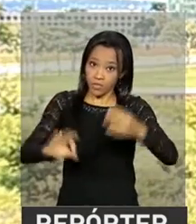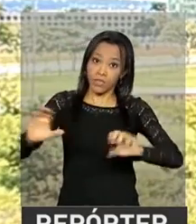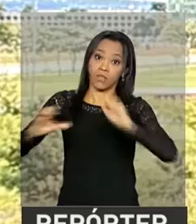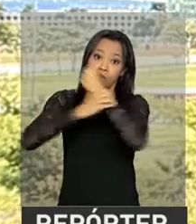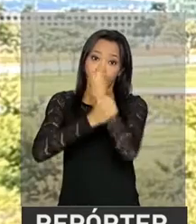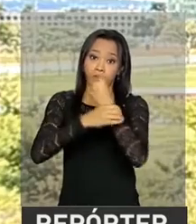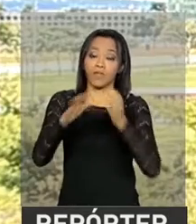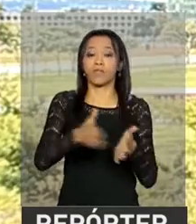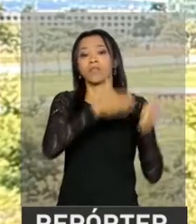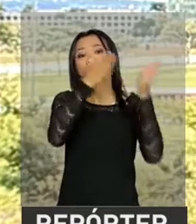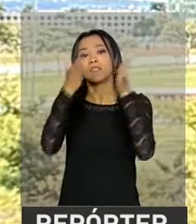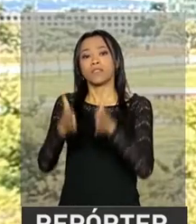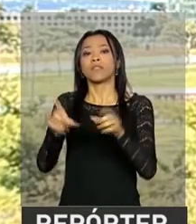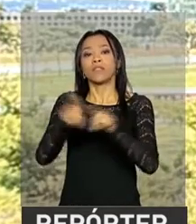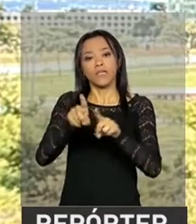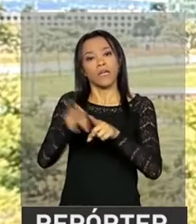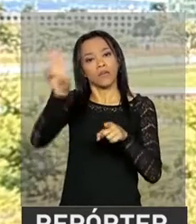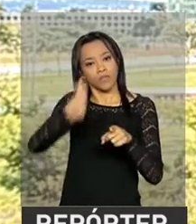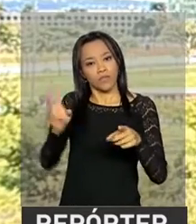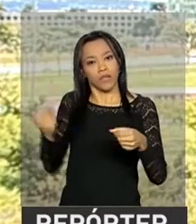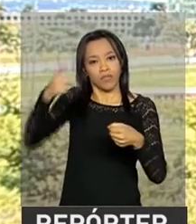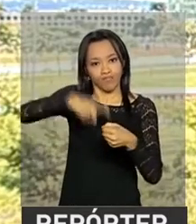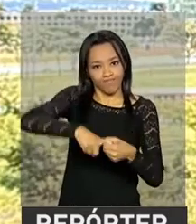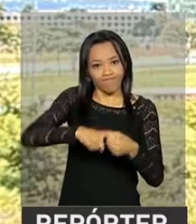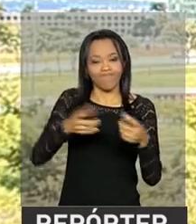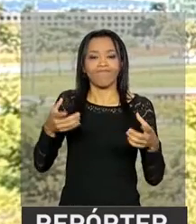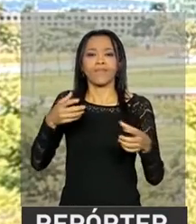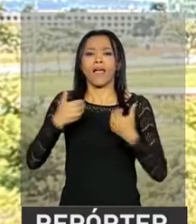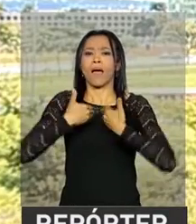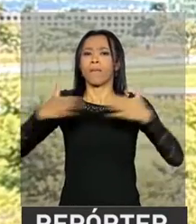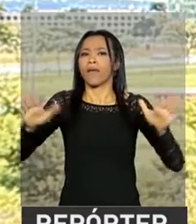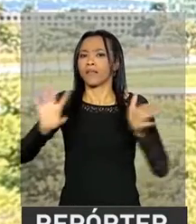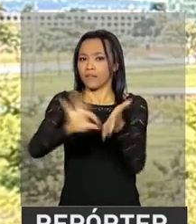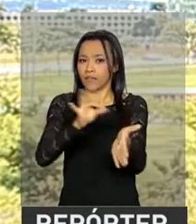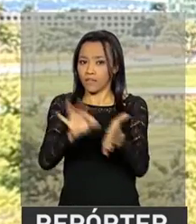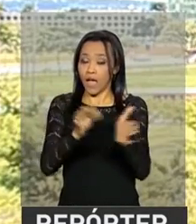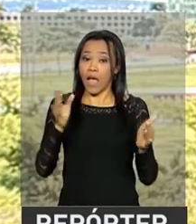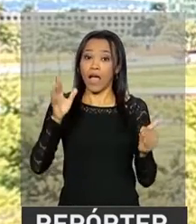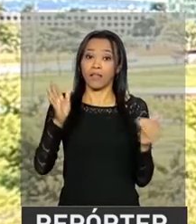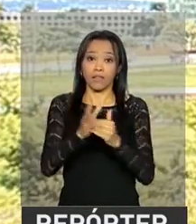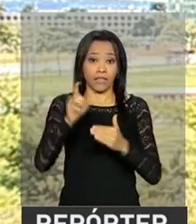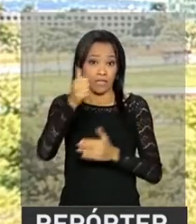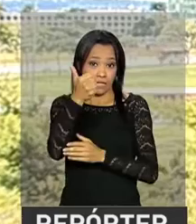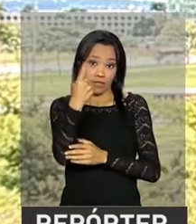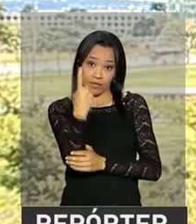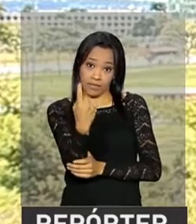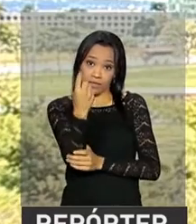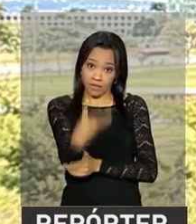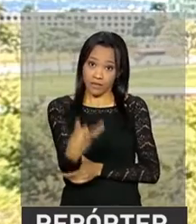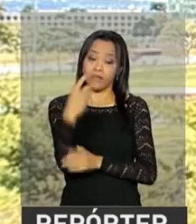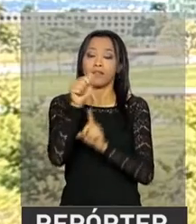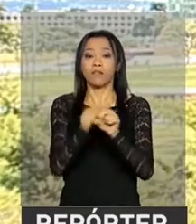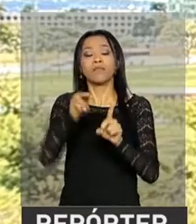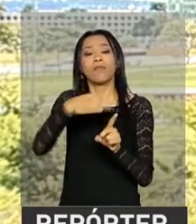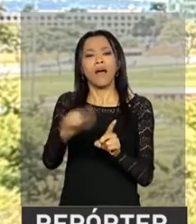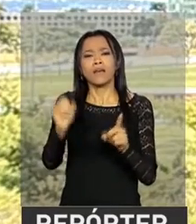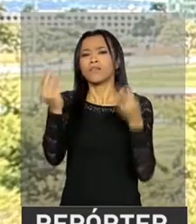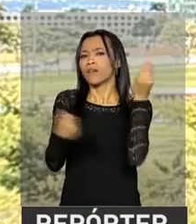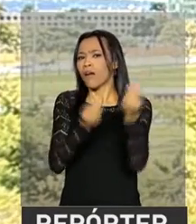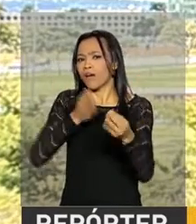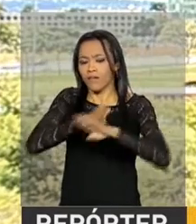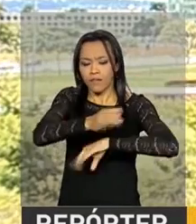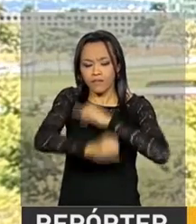ea unifesp as inscrições ficam abertas até 13 de março e podem ser feitas pela internet